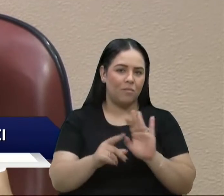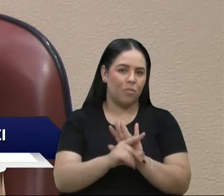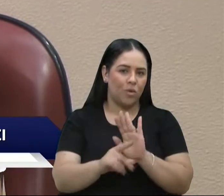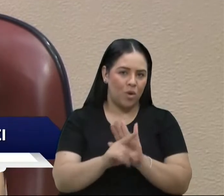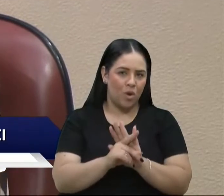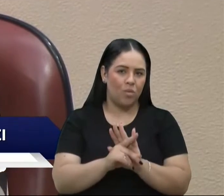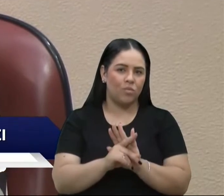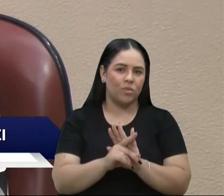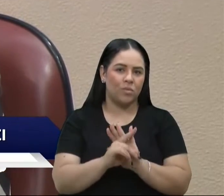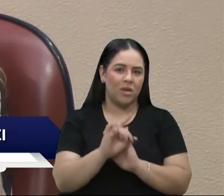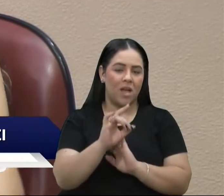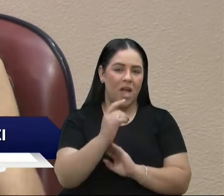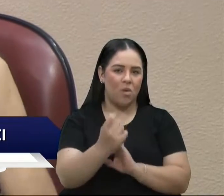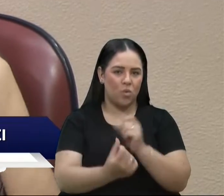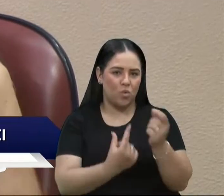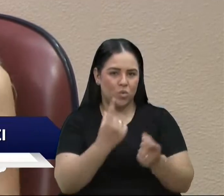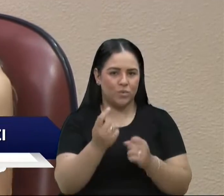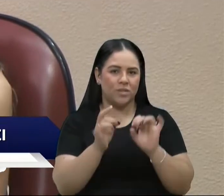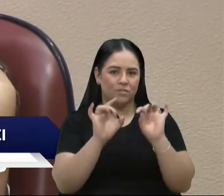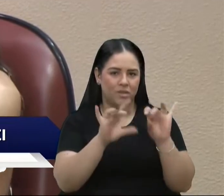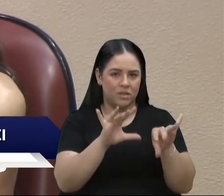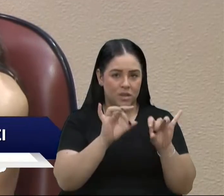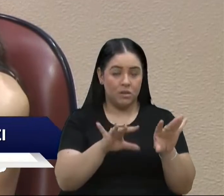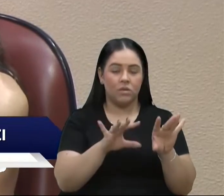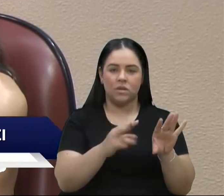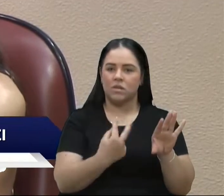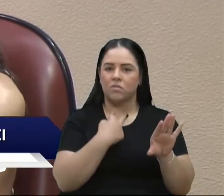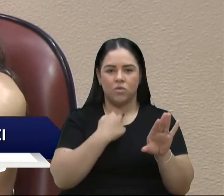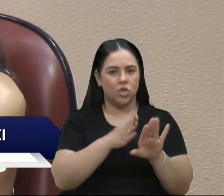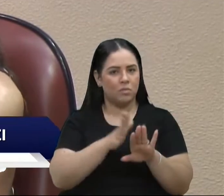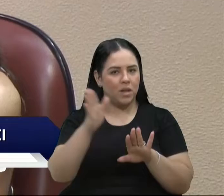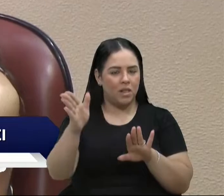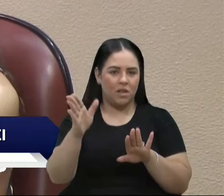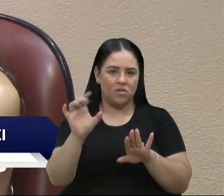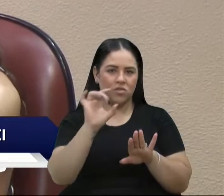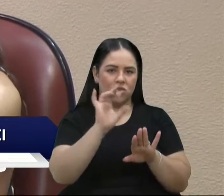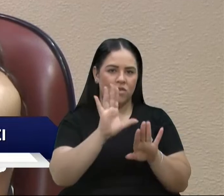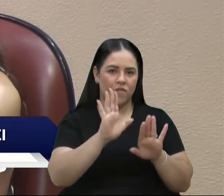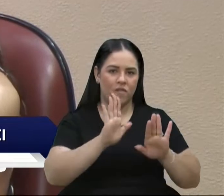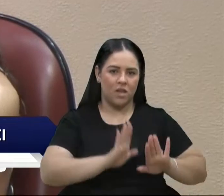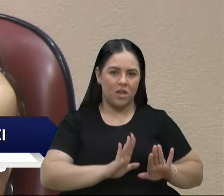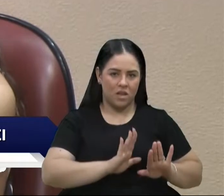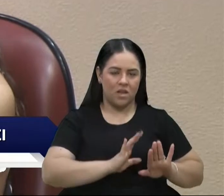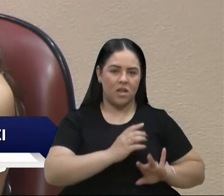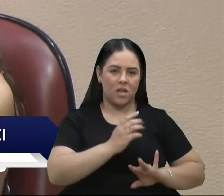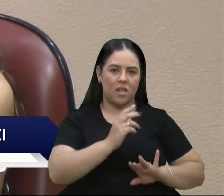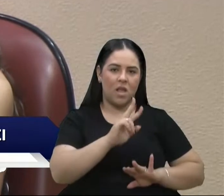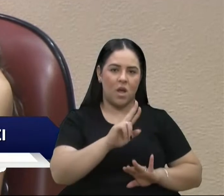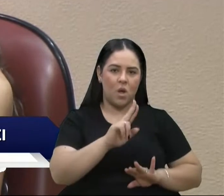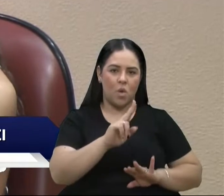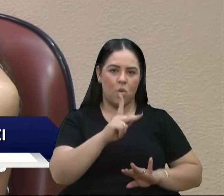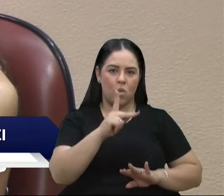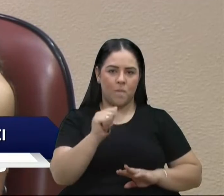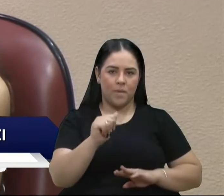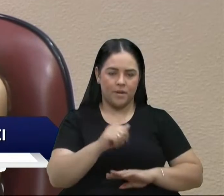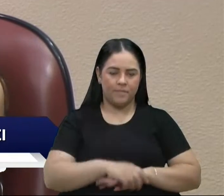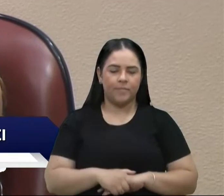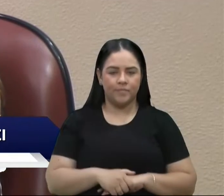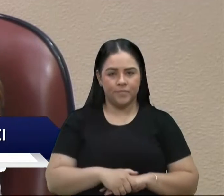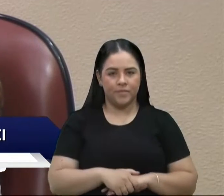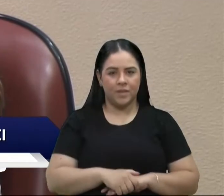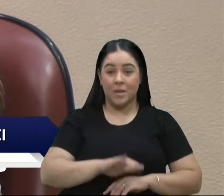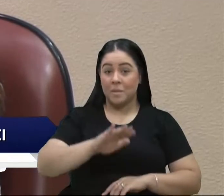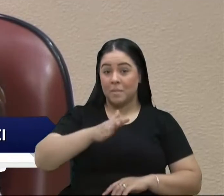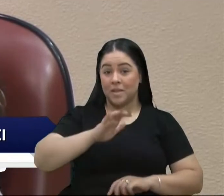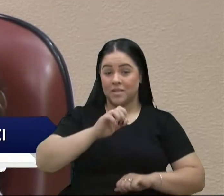essas patologias que acabam ficando represadas nas nossas UPAs. E a média de tempo